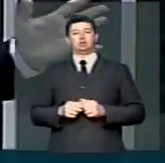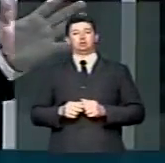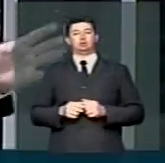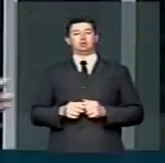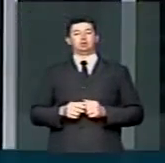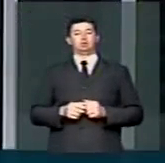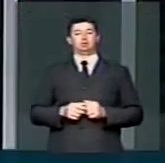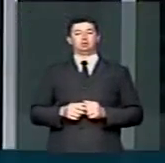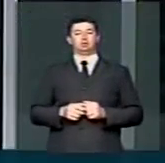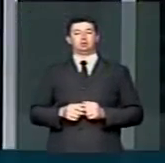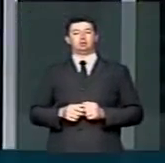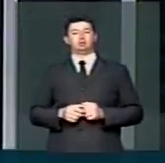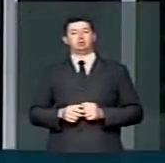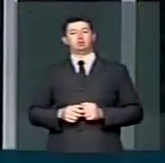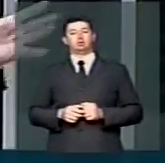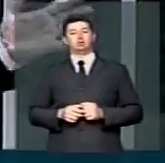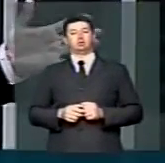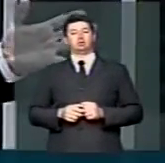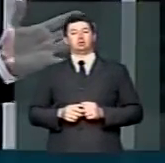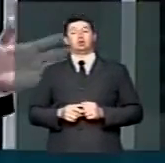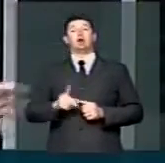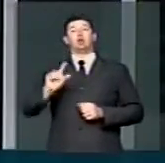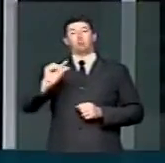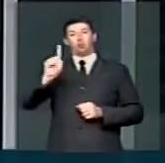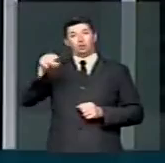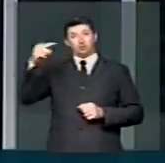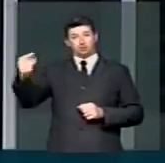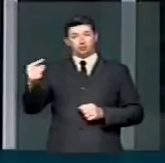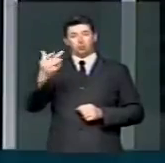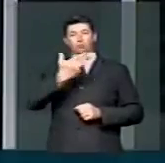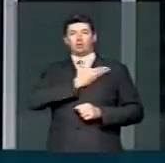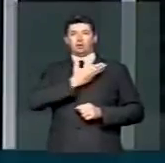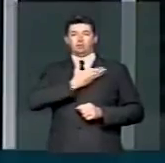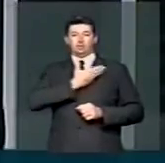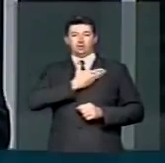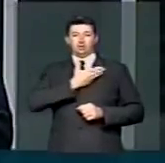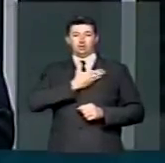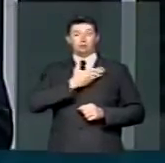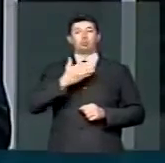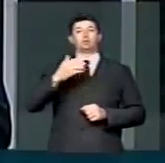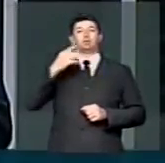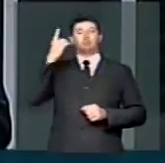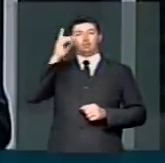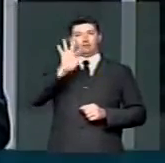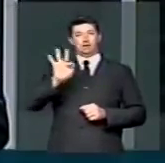E dali um pouco, um colega, deputado federal do PMDB,